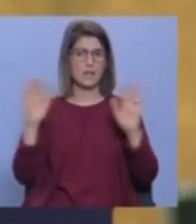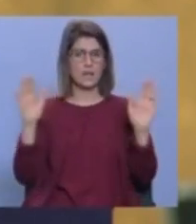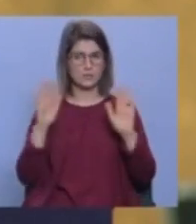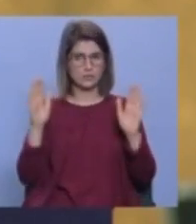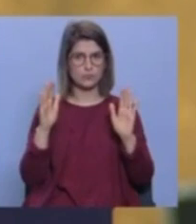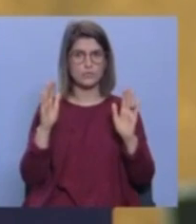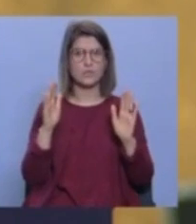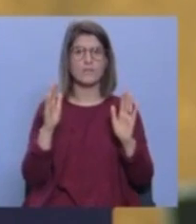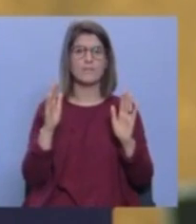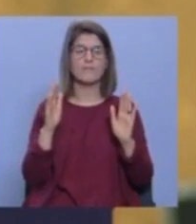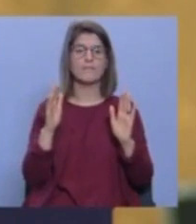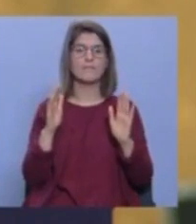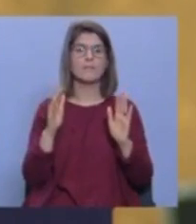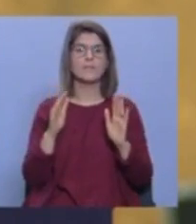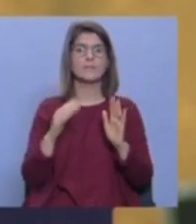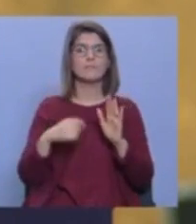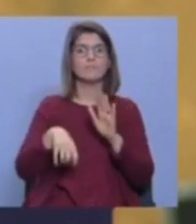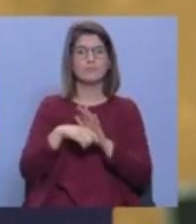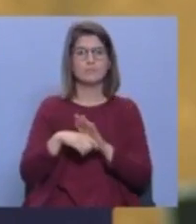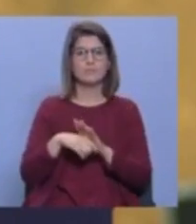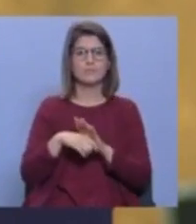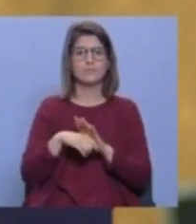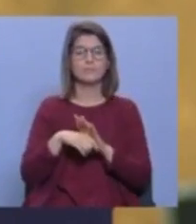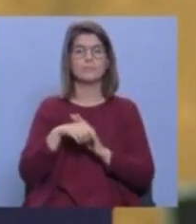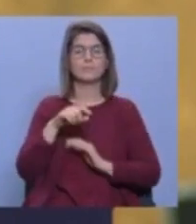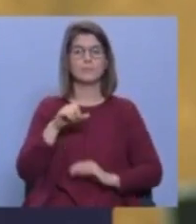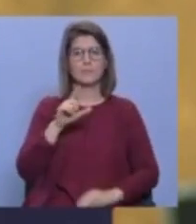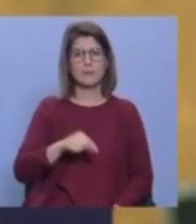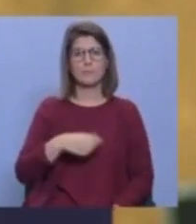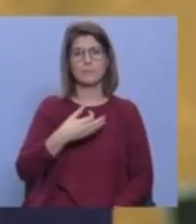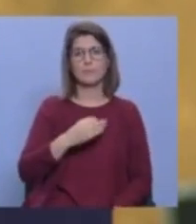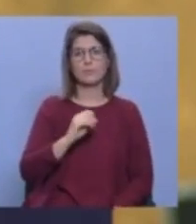dominações e as potestades.